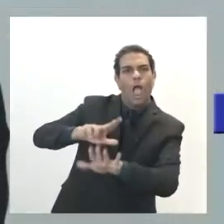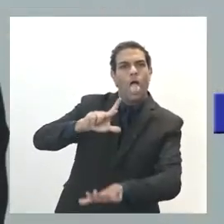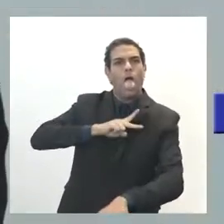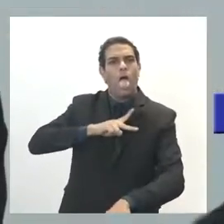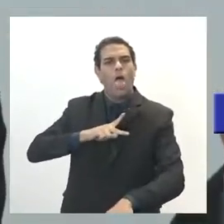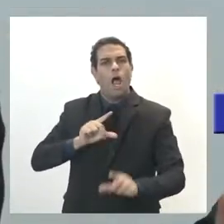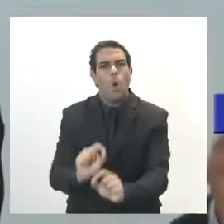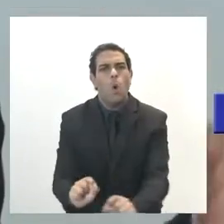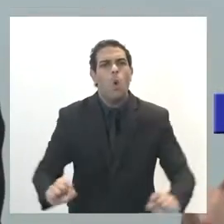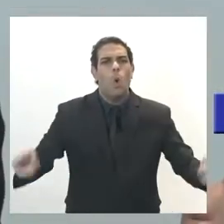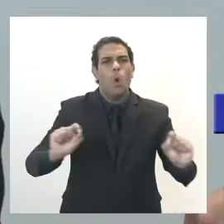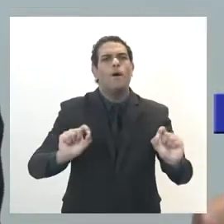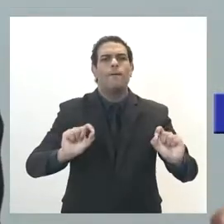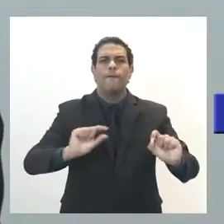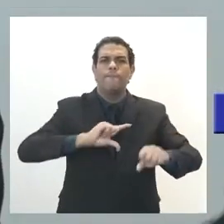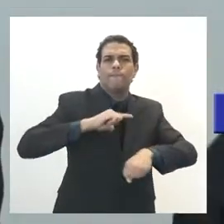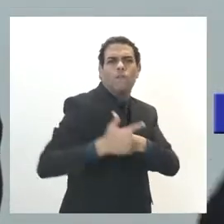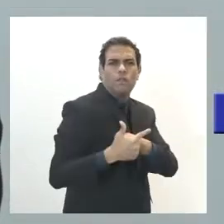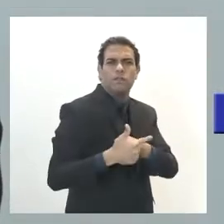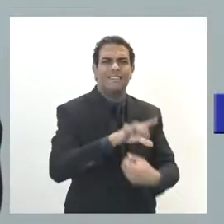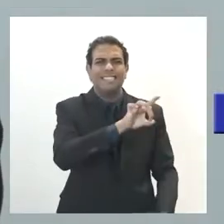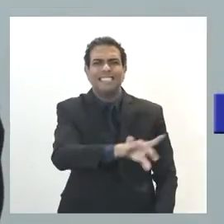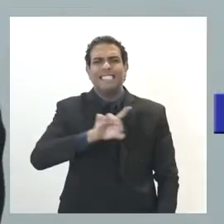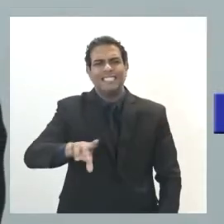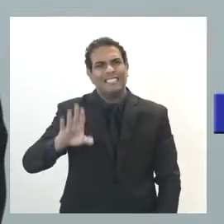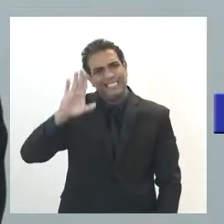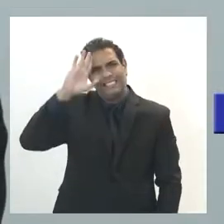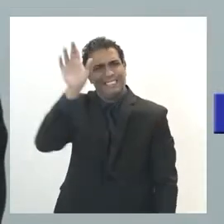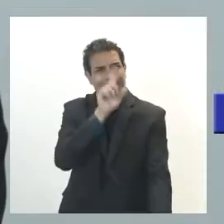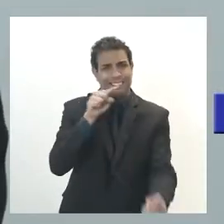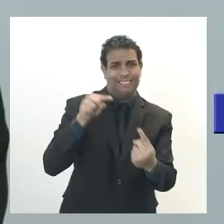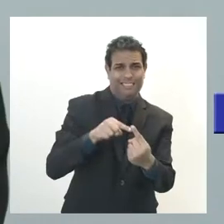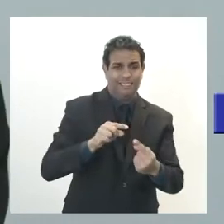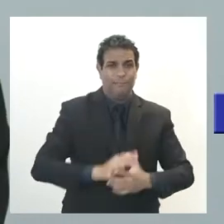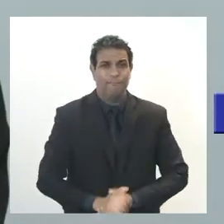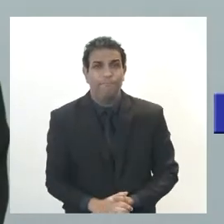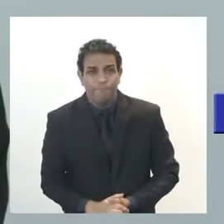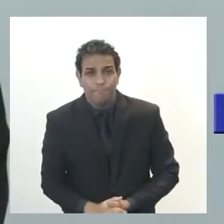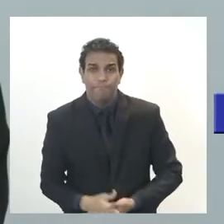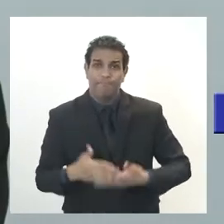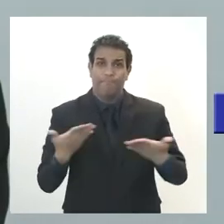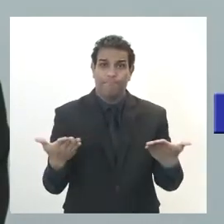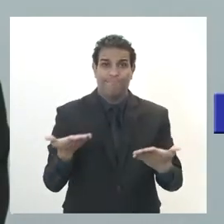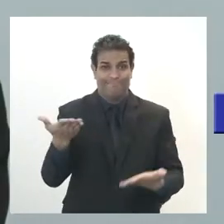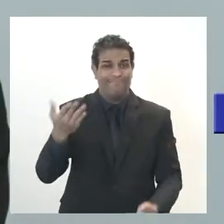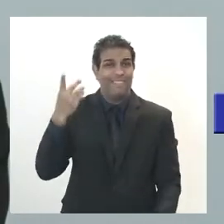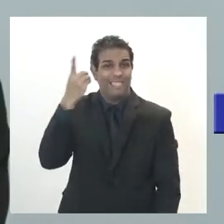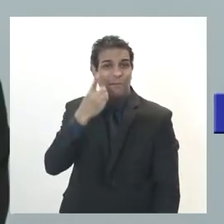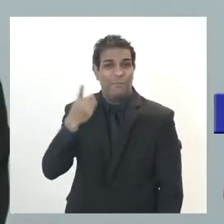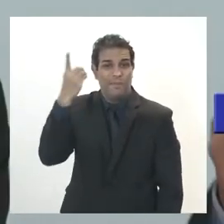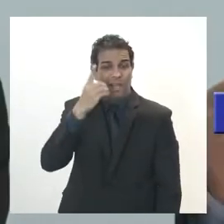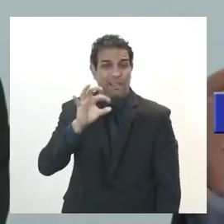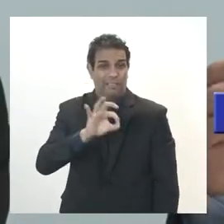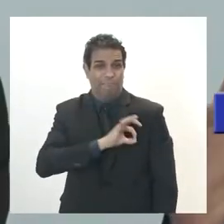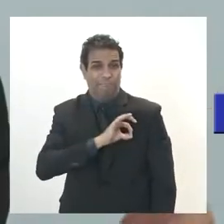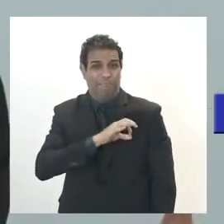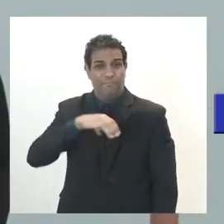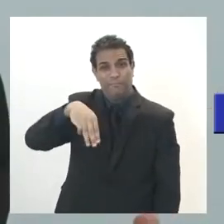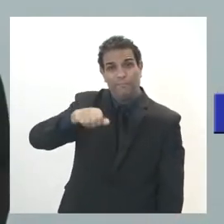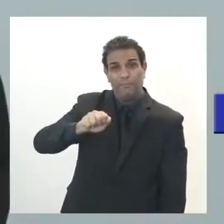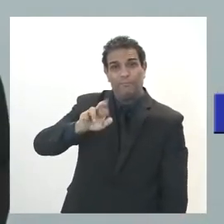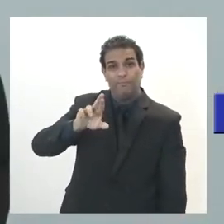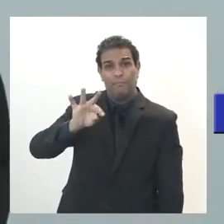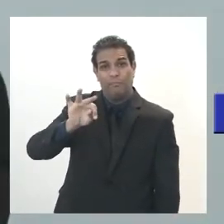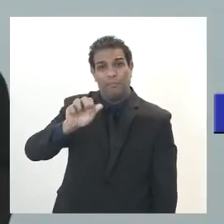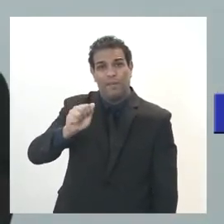privatizado em suas funções essenciais e com base da deputada Martha Rocha em falsos